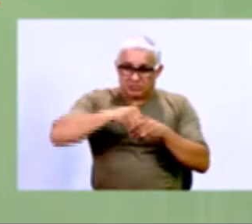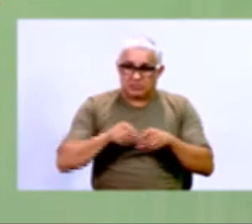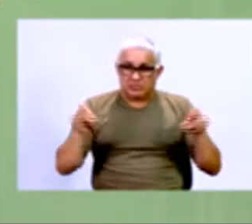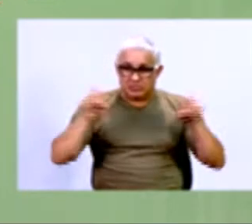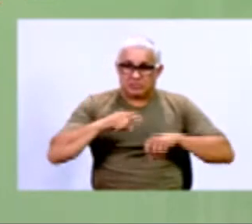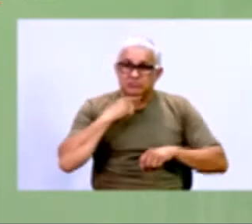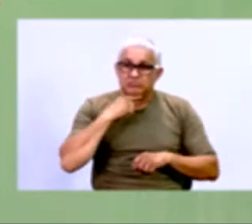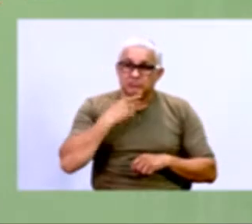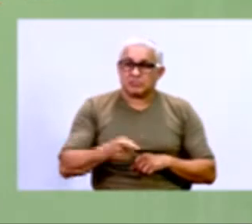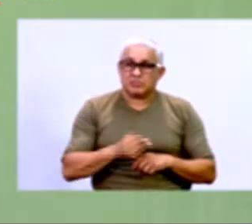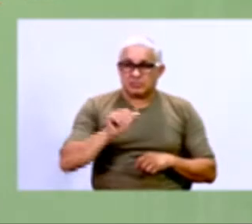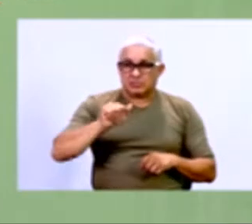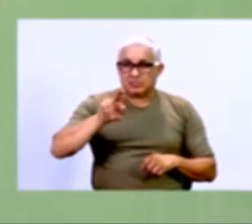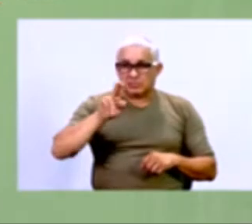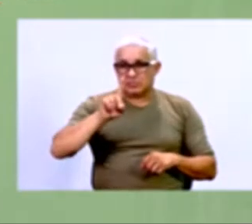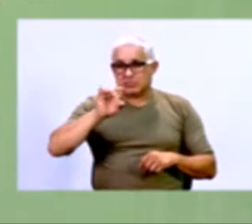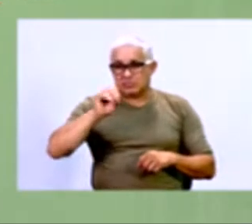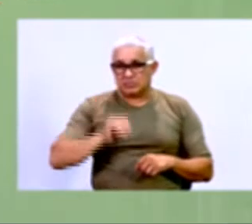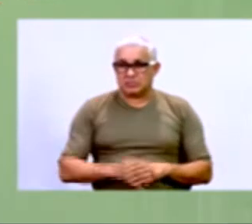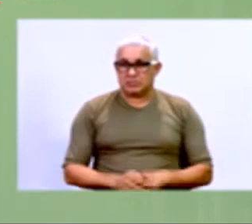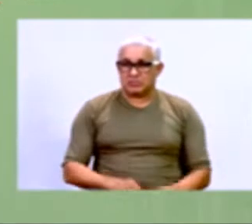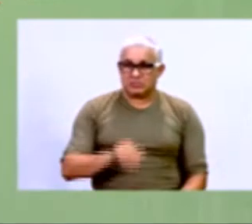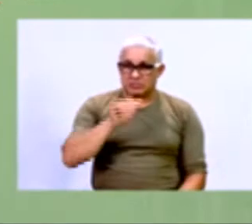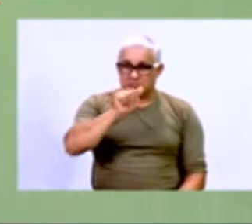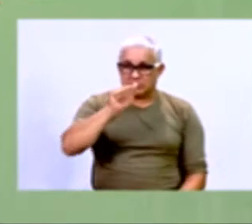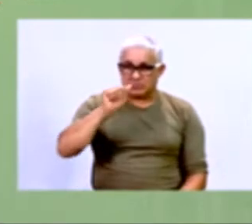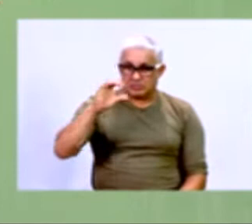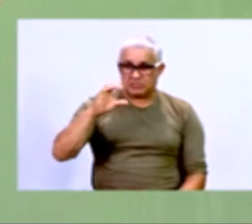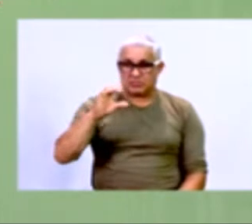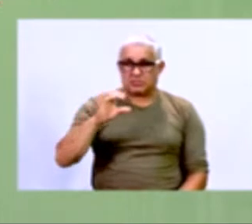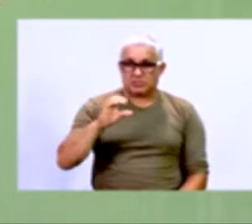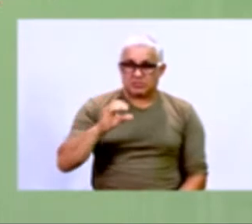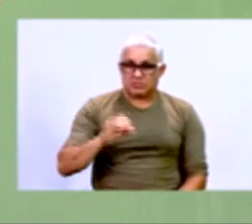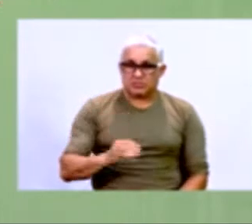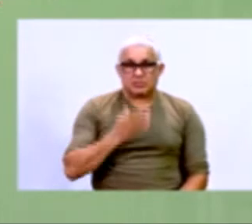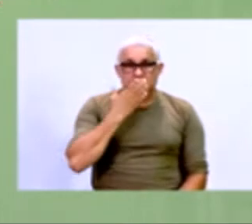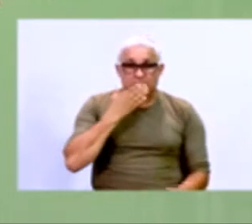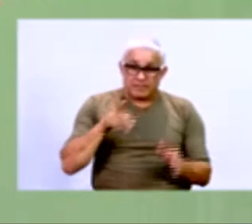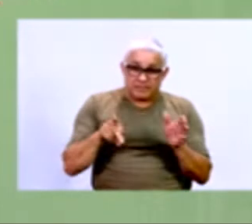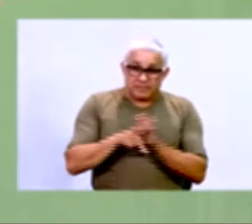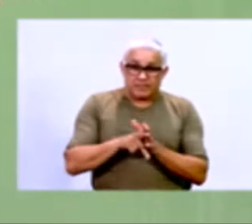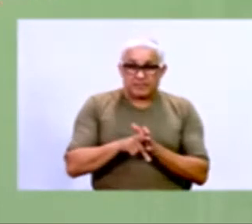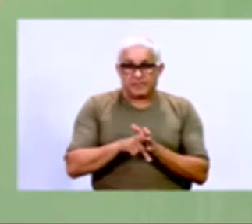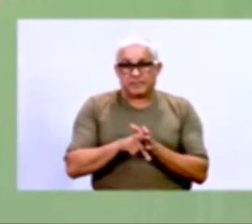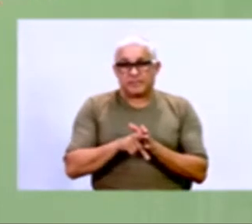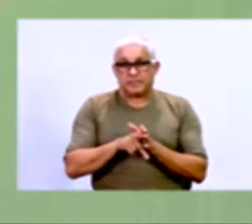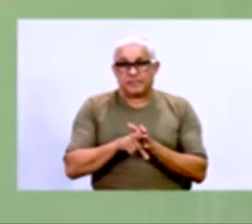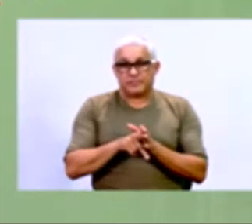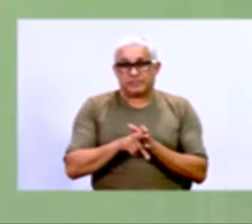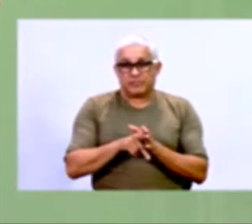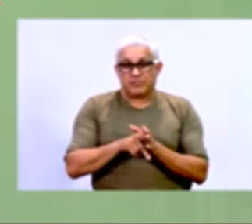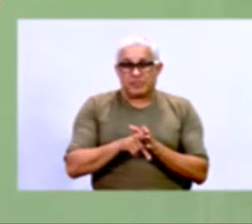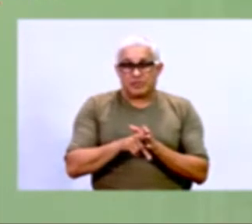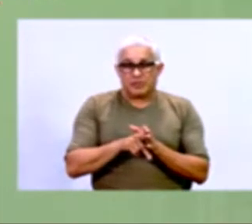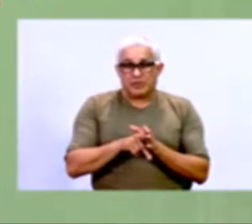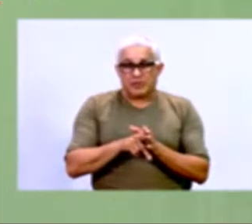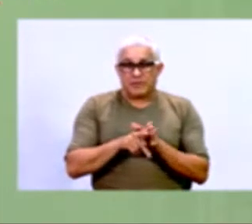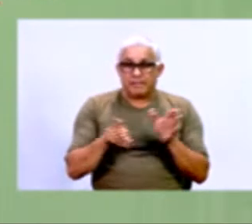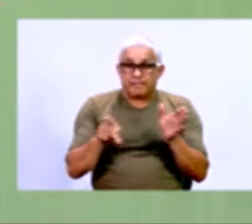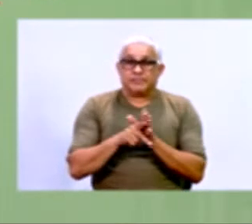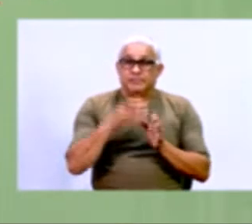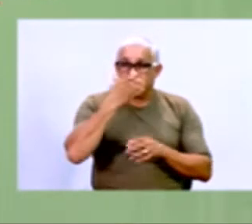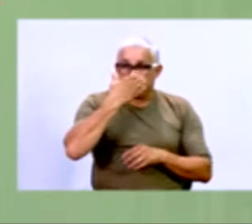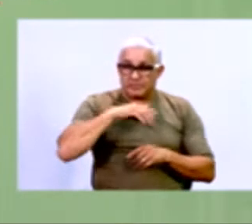o áudio. Então, o AAC, ele é um formato de arquivo criado para ser tocado mais em aparelhos da